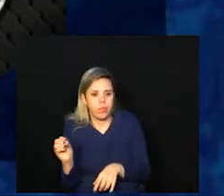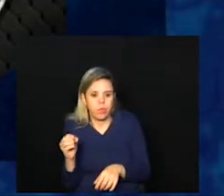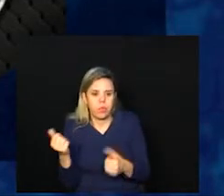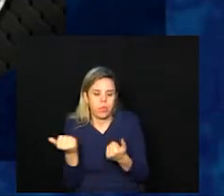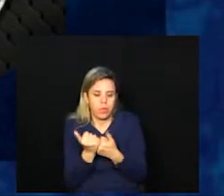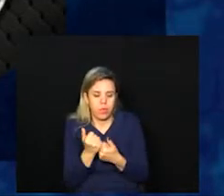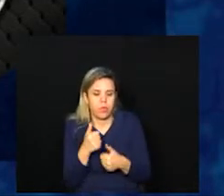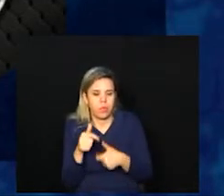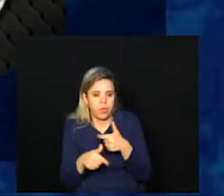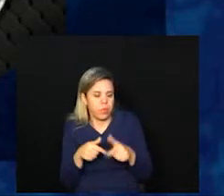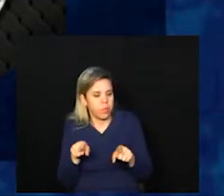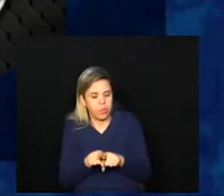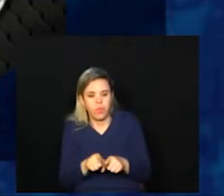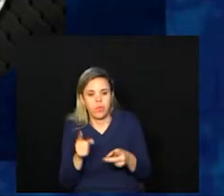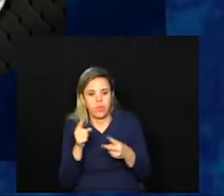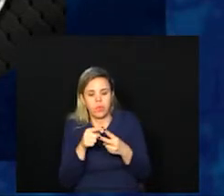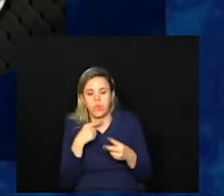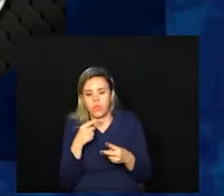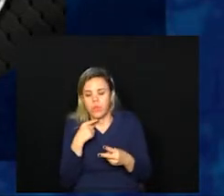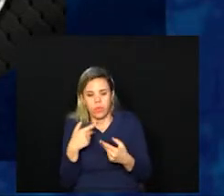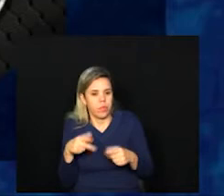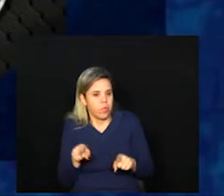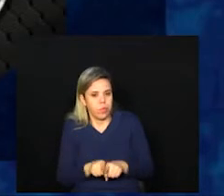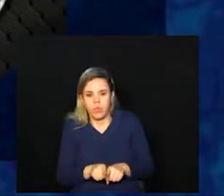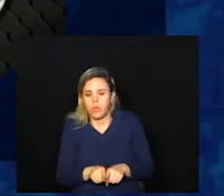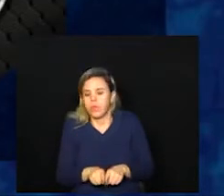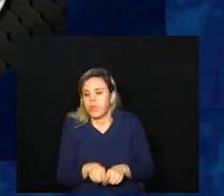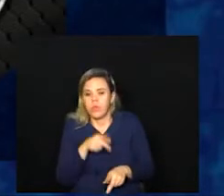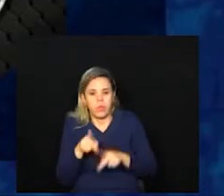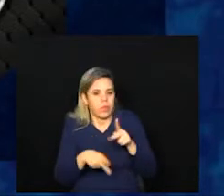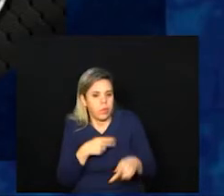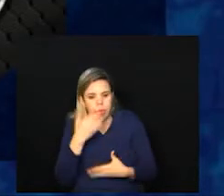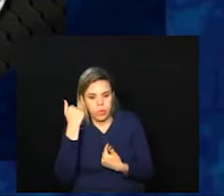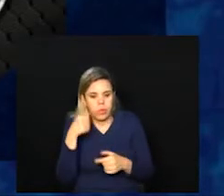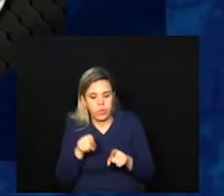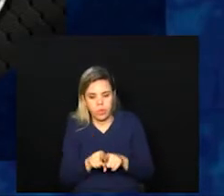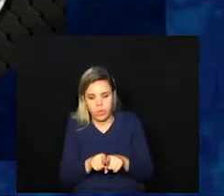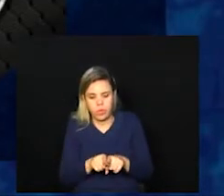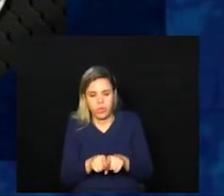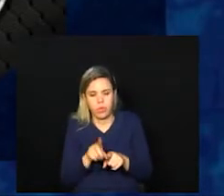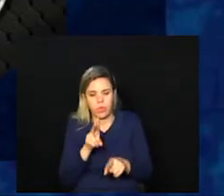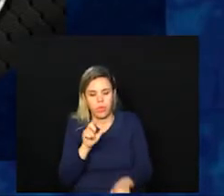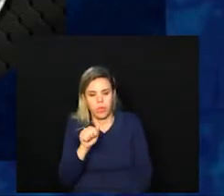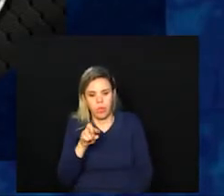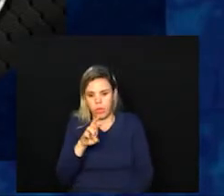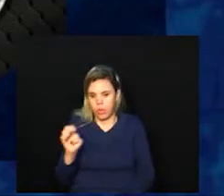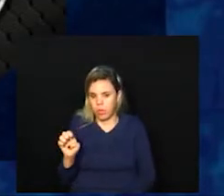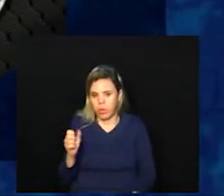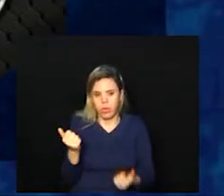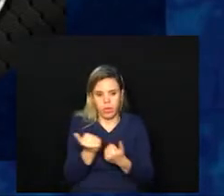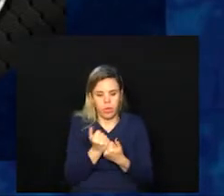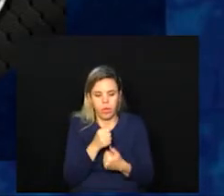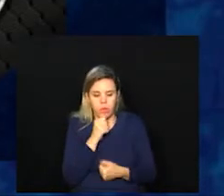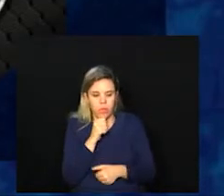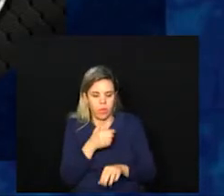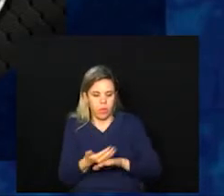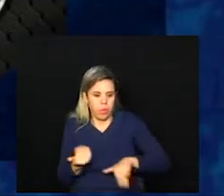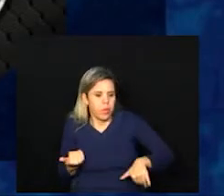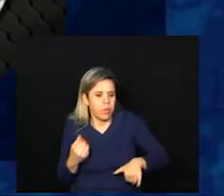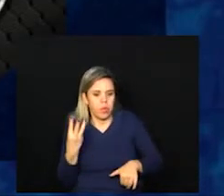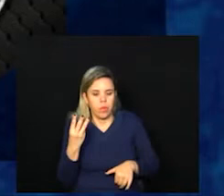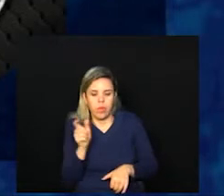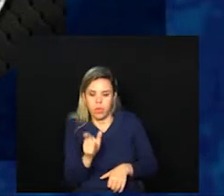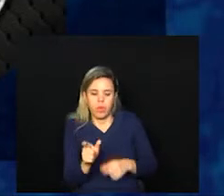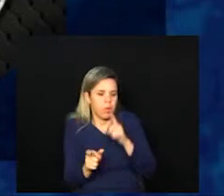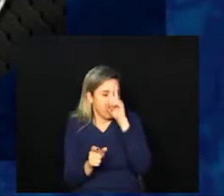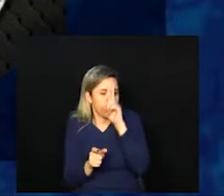este ataque. Tem uma dúvida só no meio-campo da Ponte, já que o volante André Luiz está suspenso pelo 3º cartão